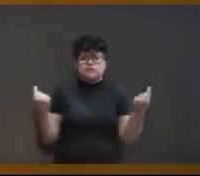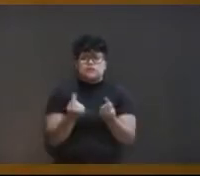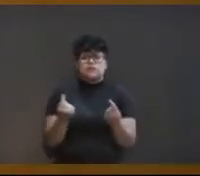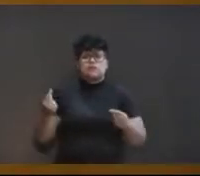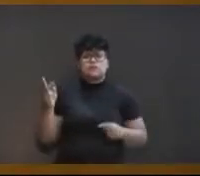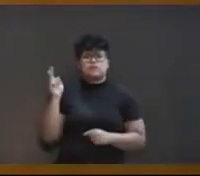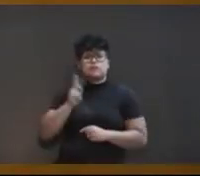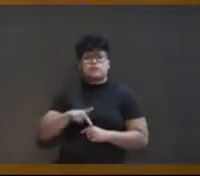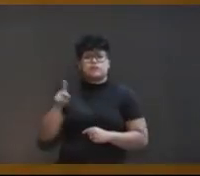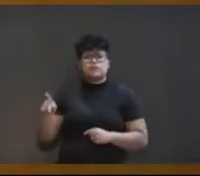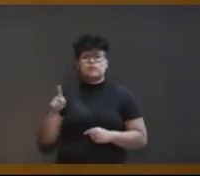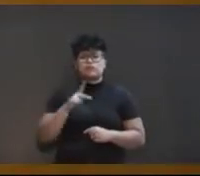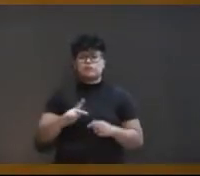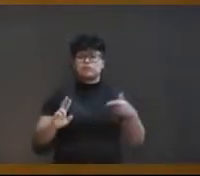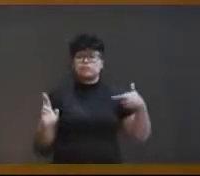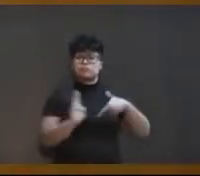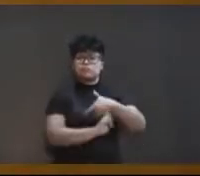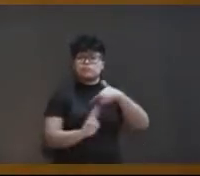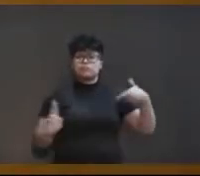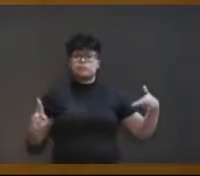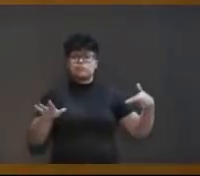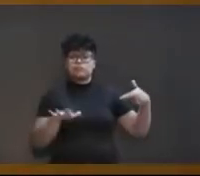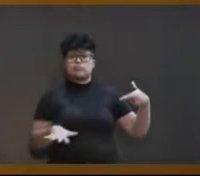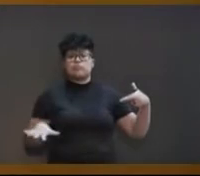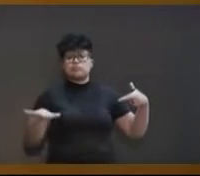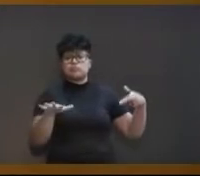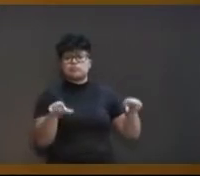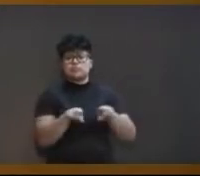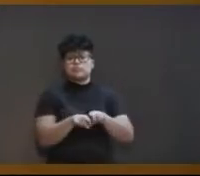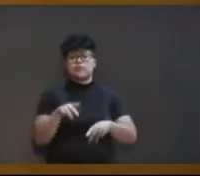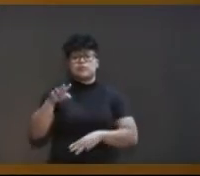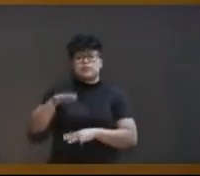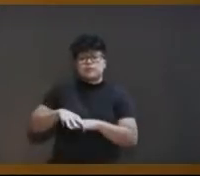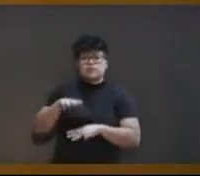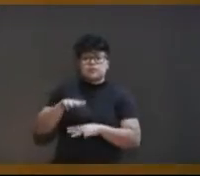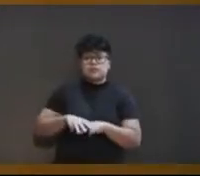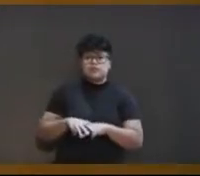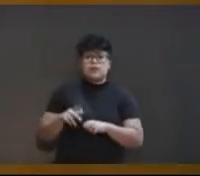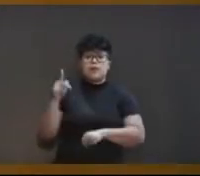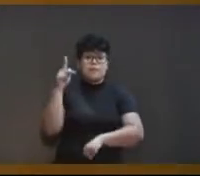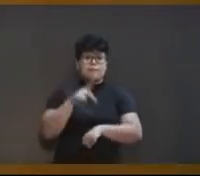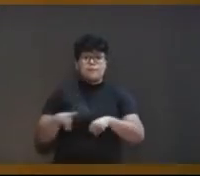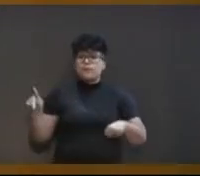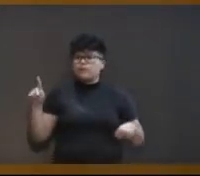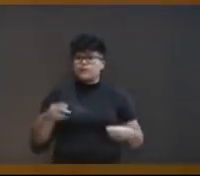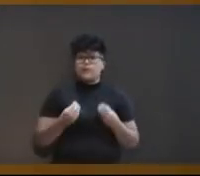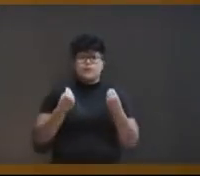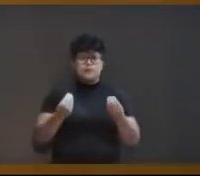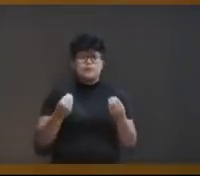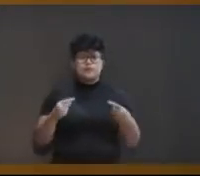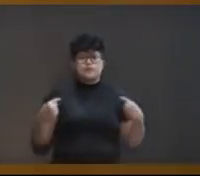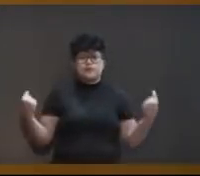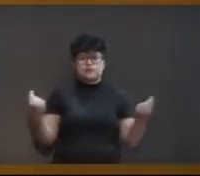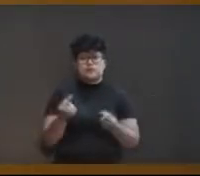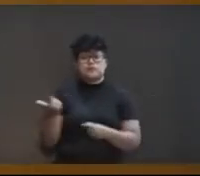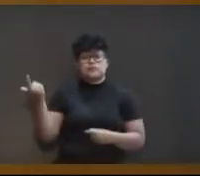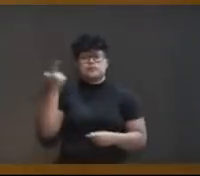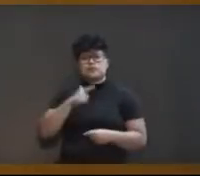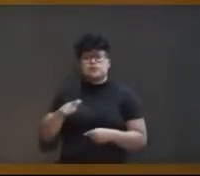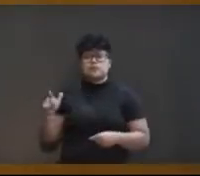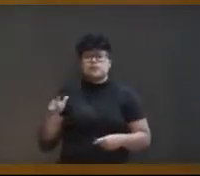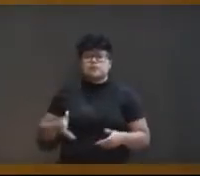professores mais relacionados à área da matemática pura podemos fazer para aqui nesse